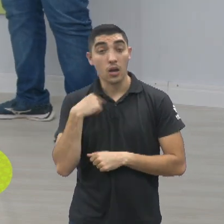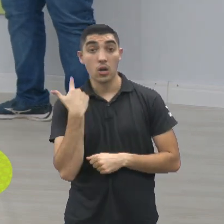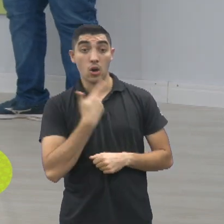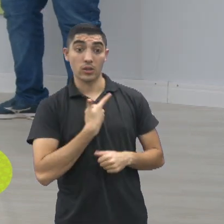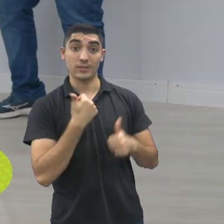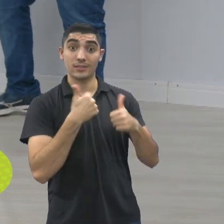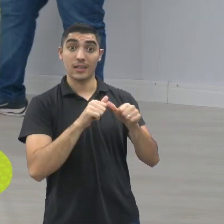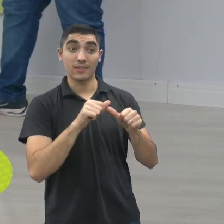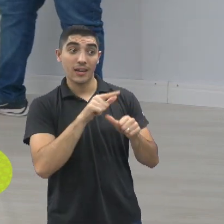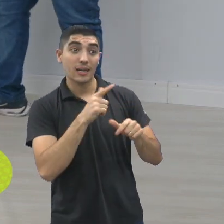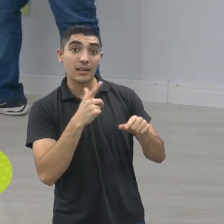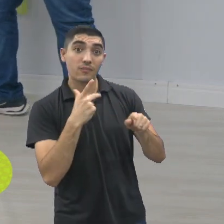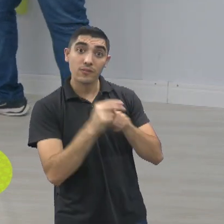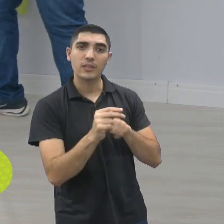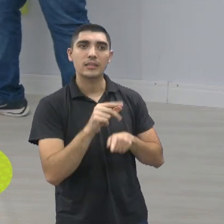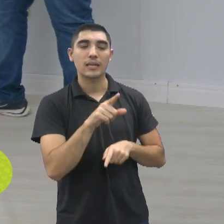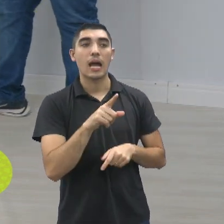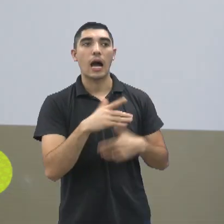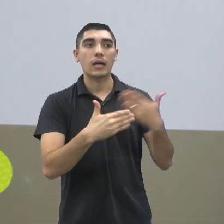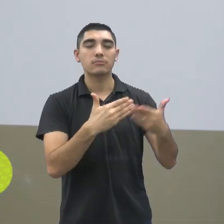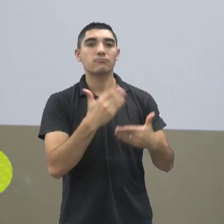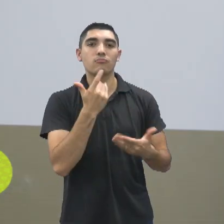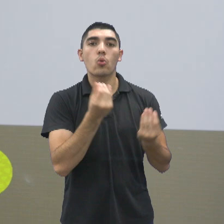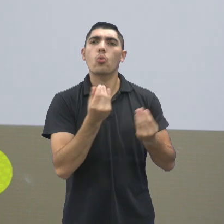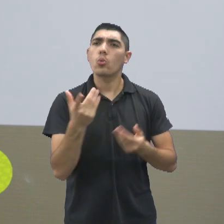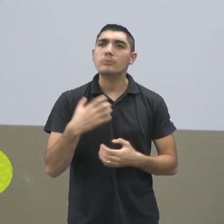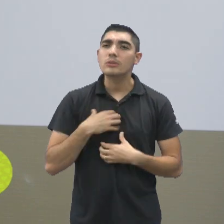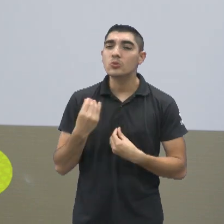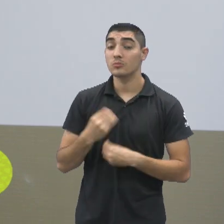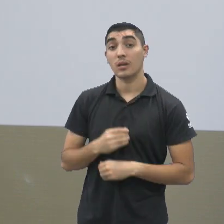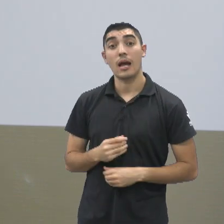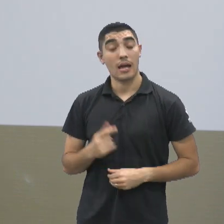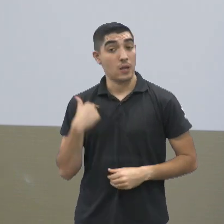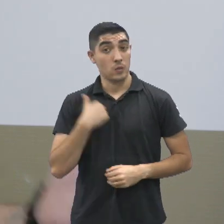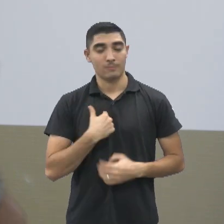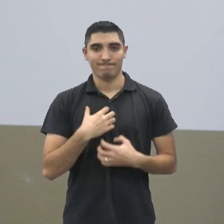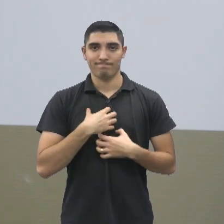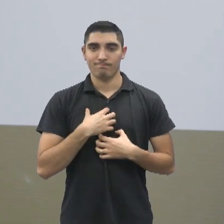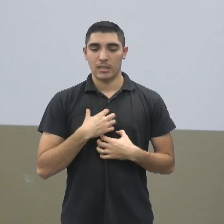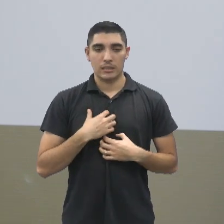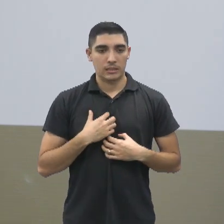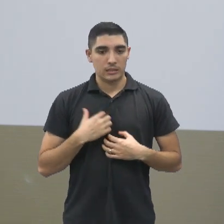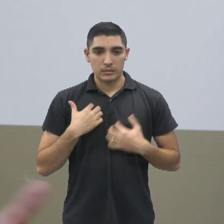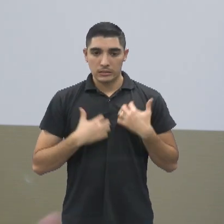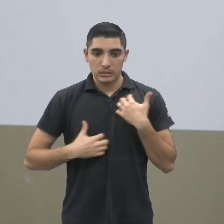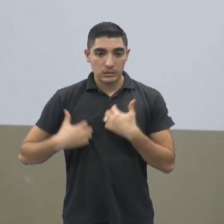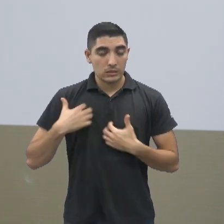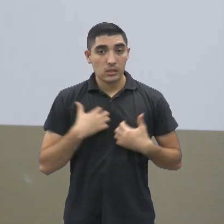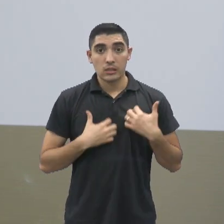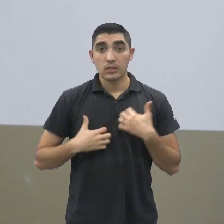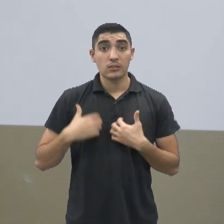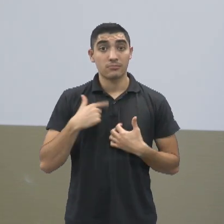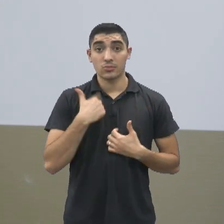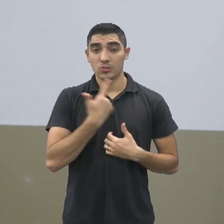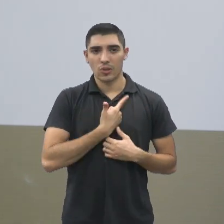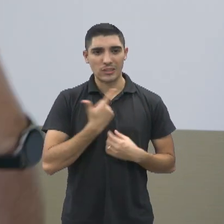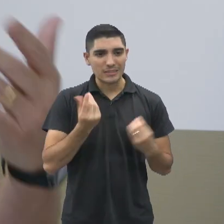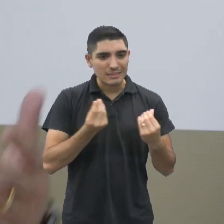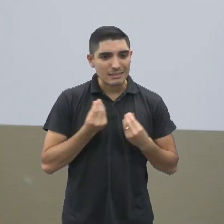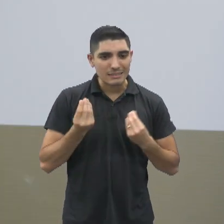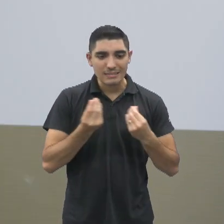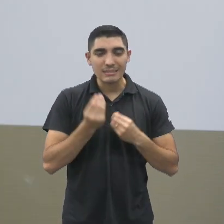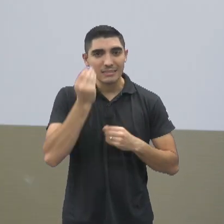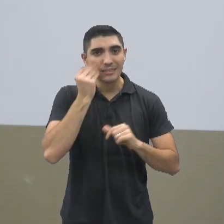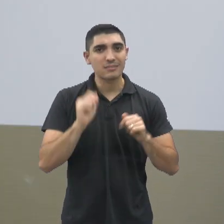Pois é. E aí, como é que foi esse momento? Então, esse momento deu um desespero na gente ali, porque tudo que já tinha feito não podia acabar dessa maneira, né? Com um